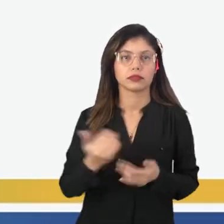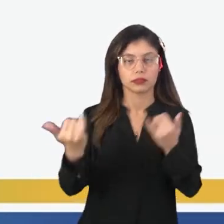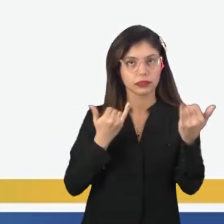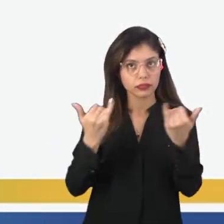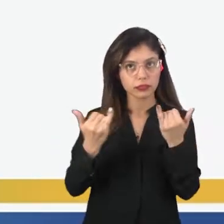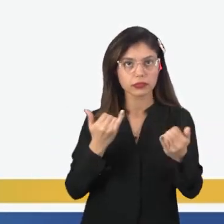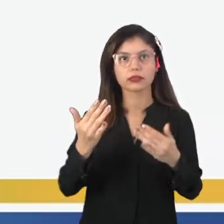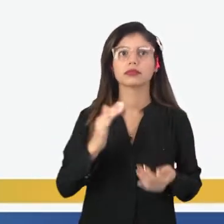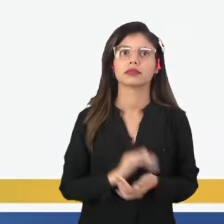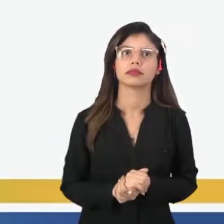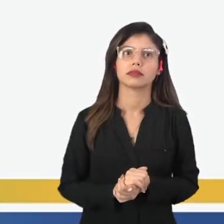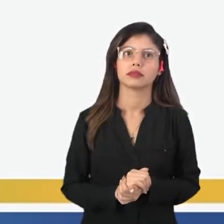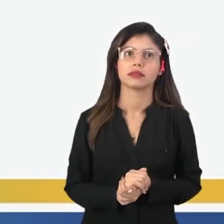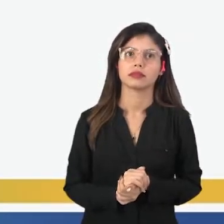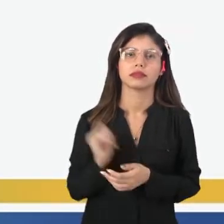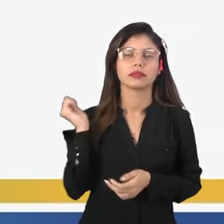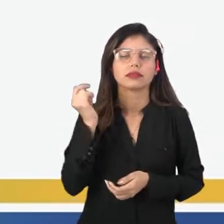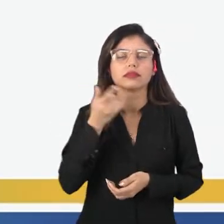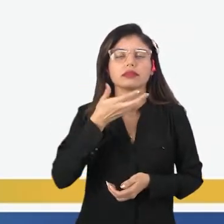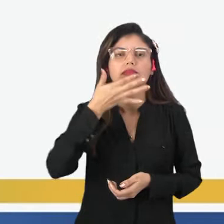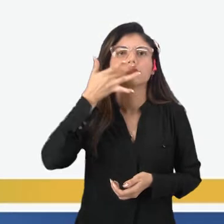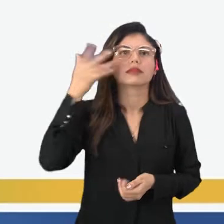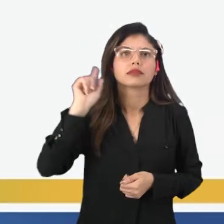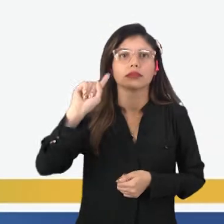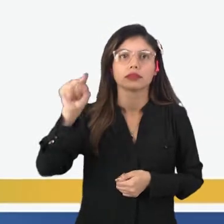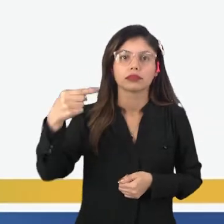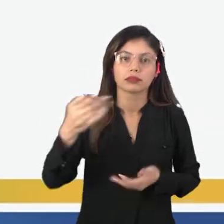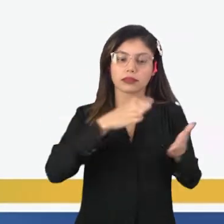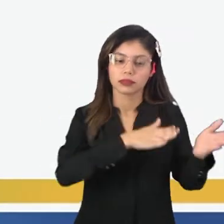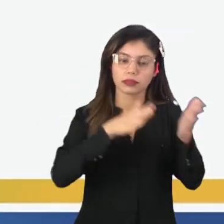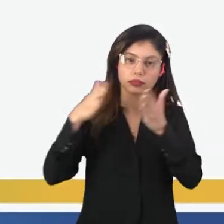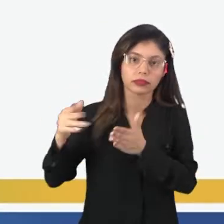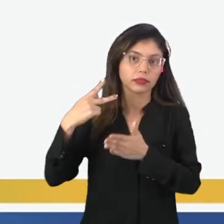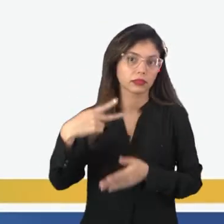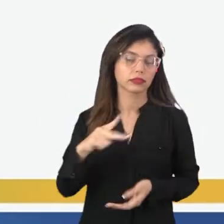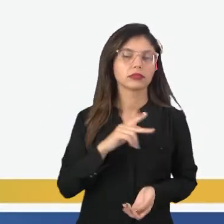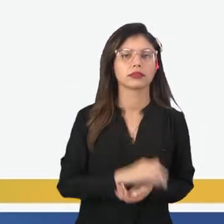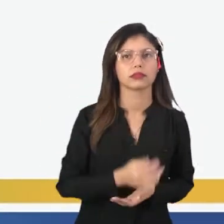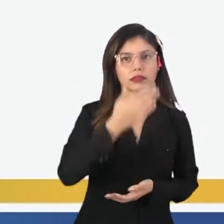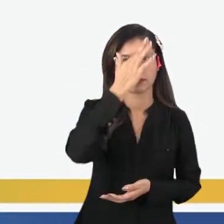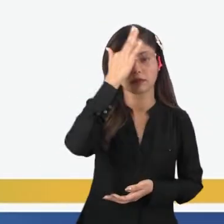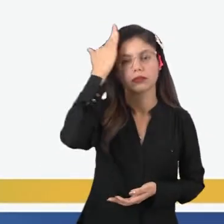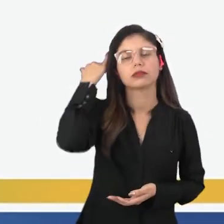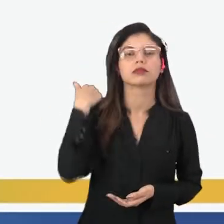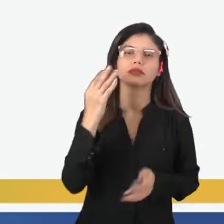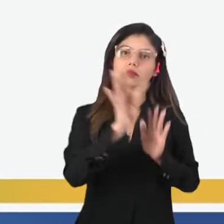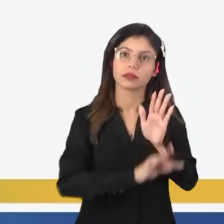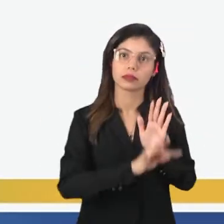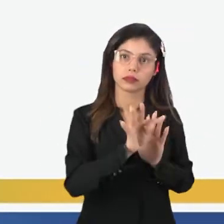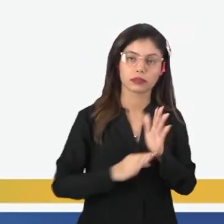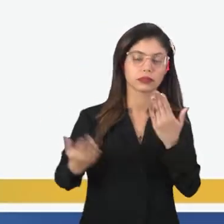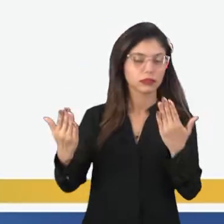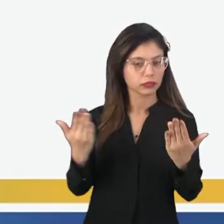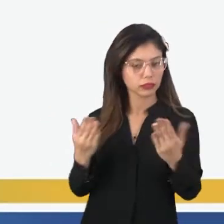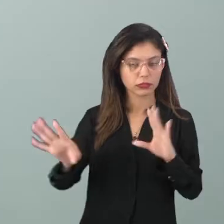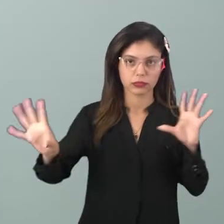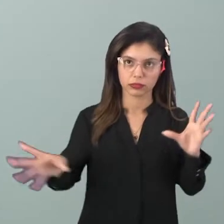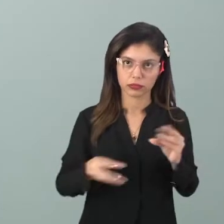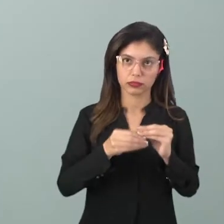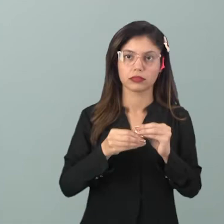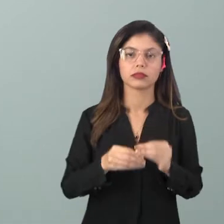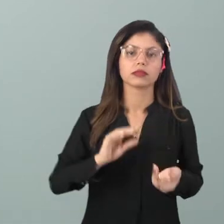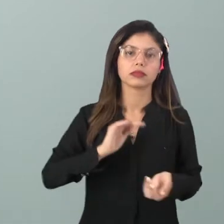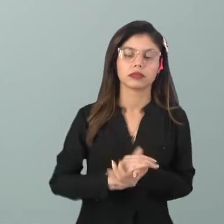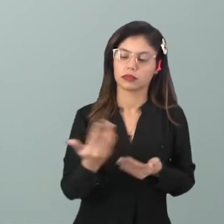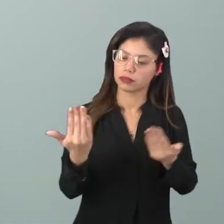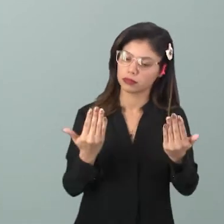a propaganda do amaciante foi criada a partir dele. Um texto, gente, que faz intertextualidade, que